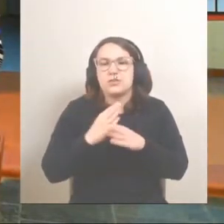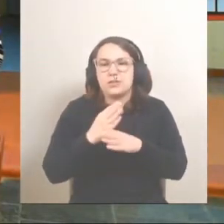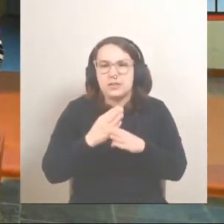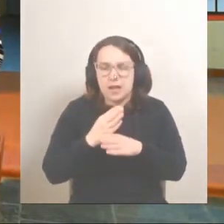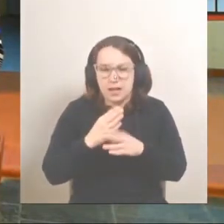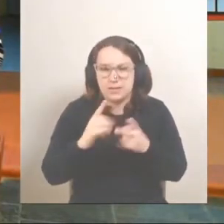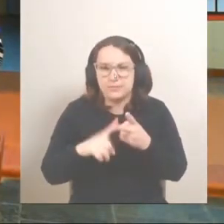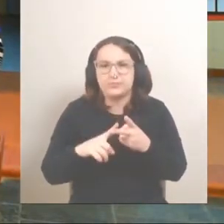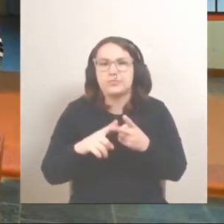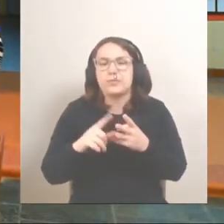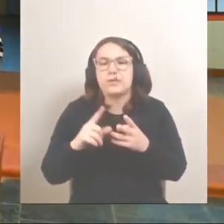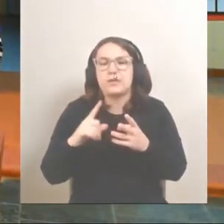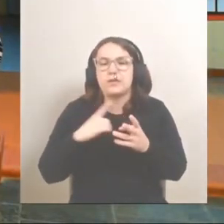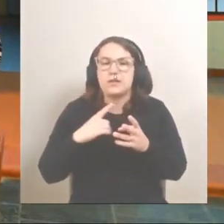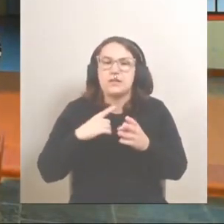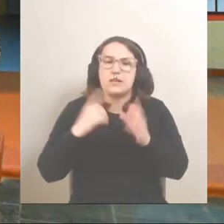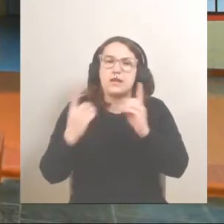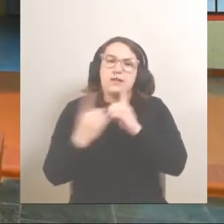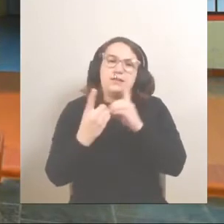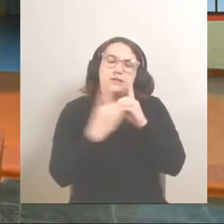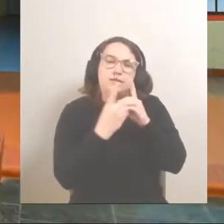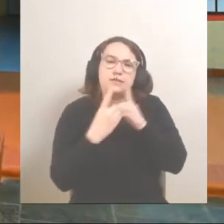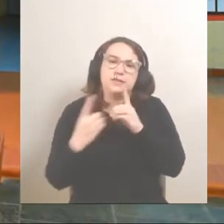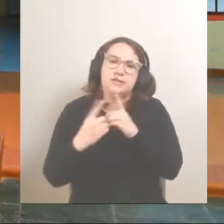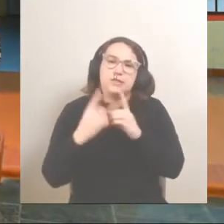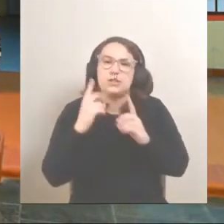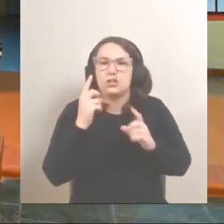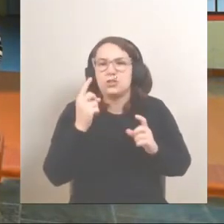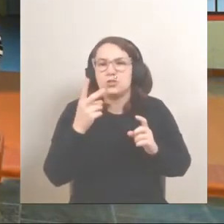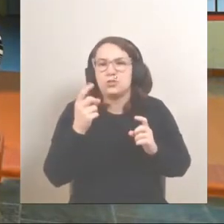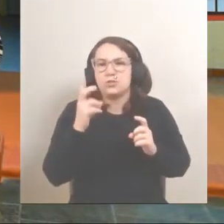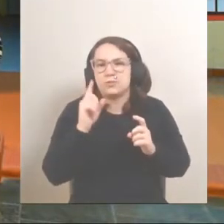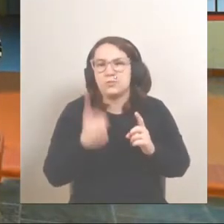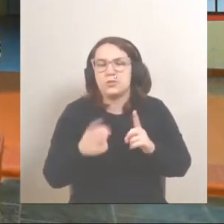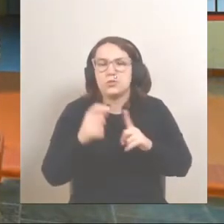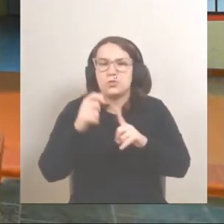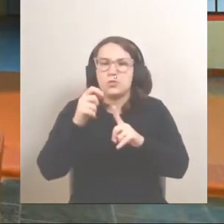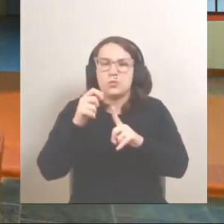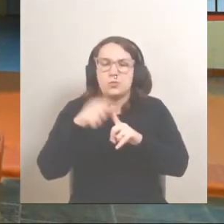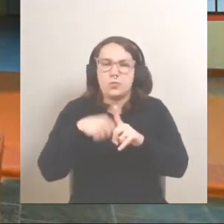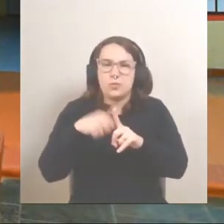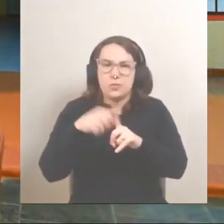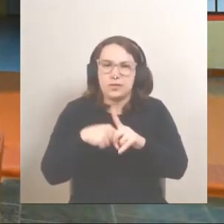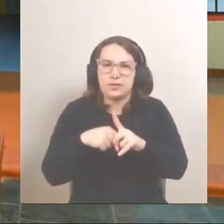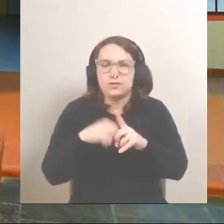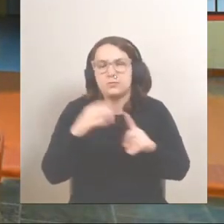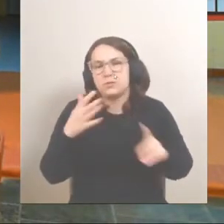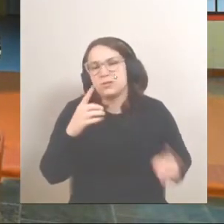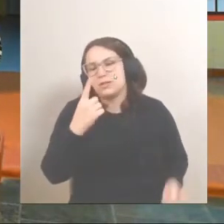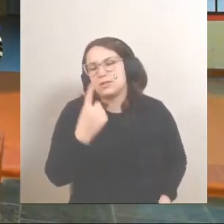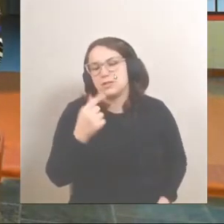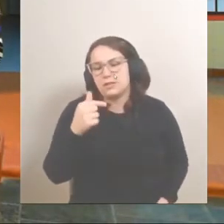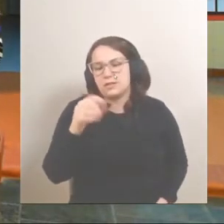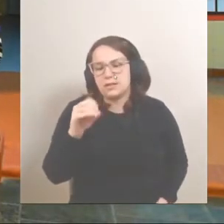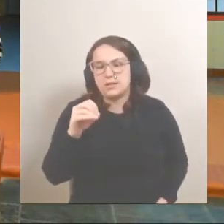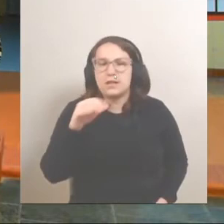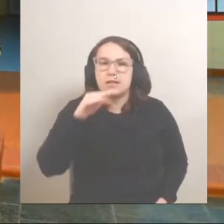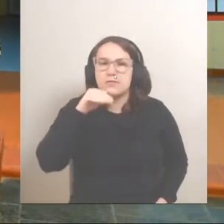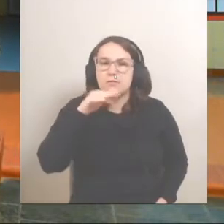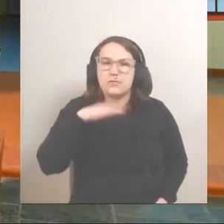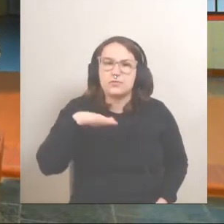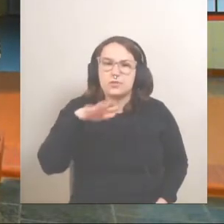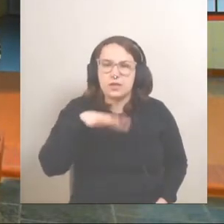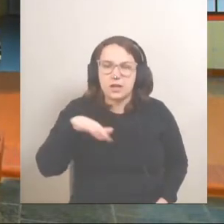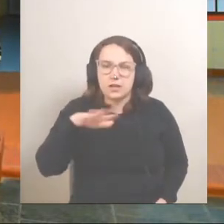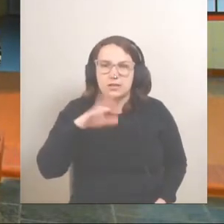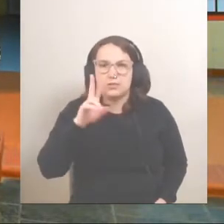Atende aproximadamente 12 mil pacientes por mês. Tem um quadro geral de 170 funcionários. E a